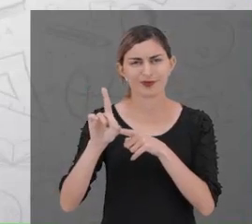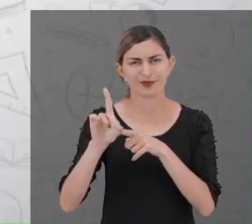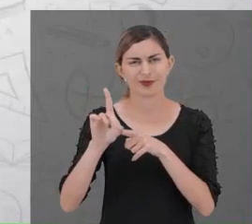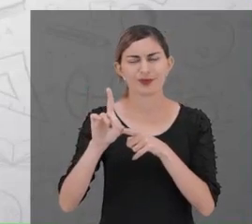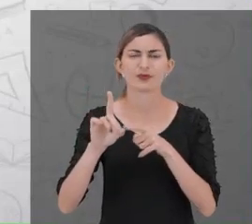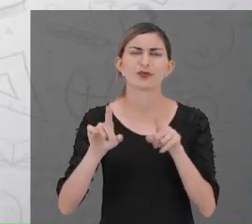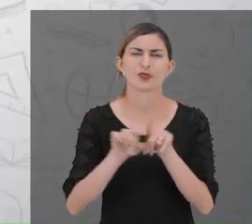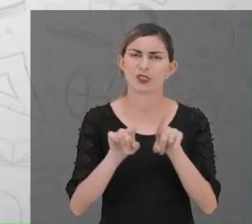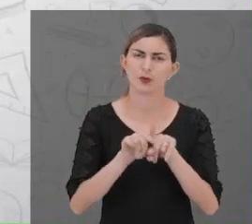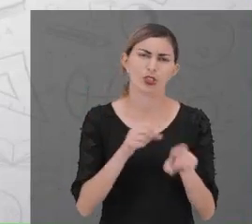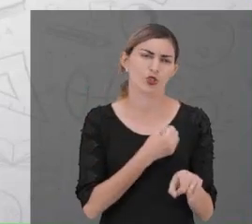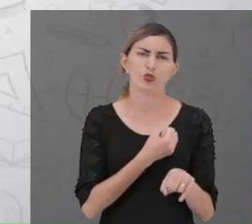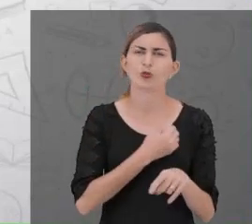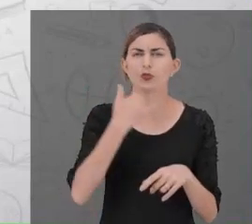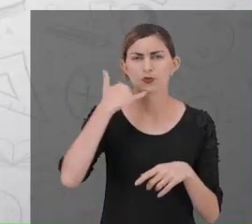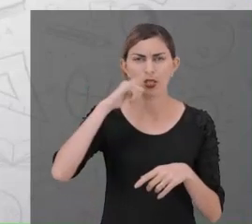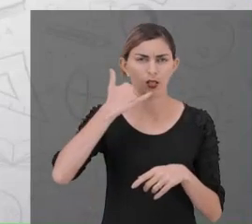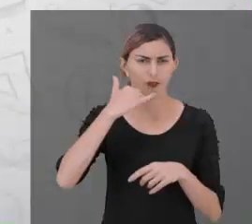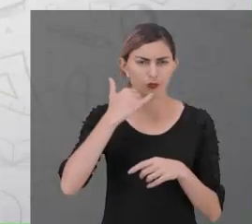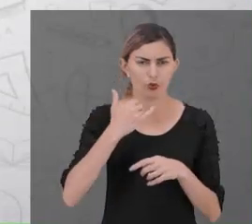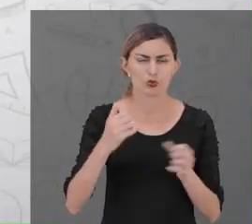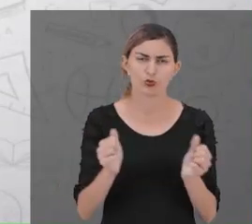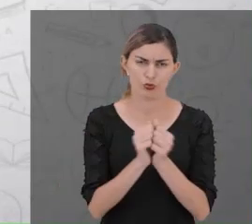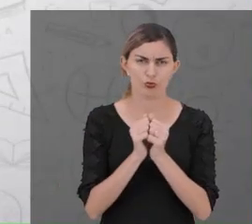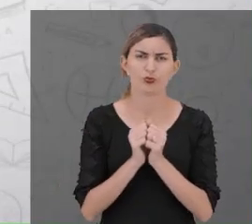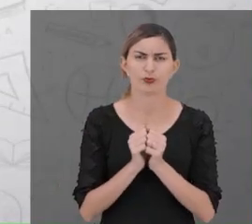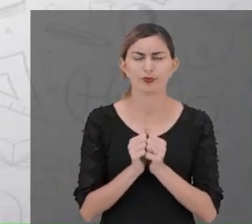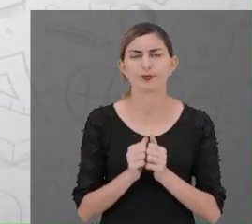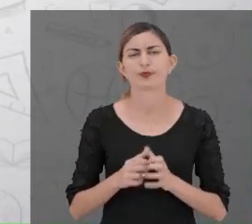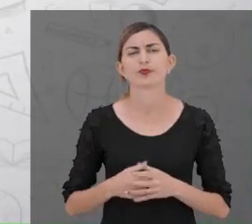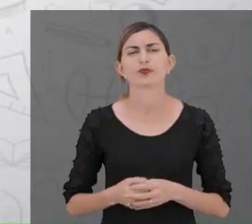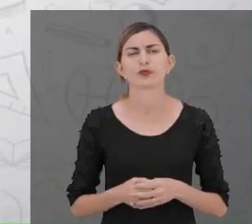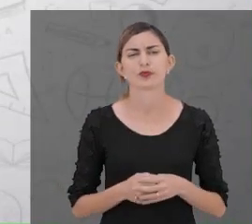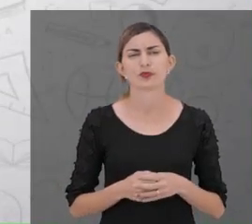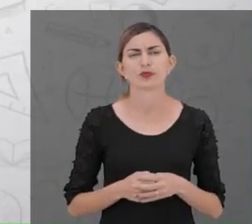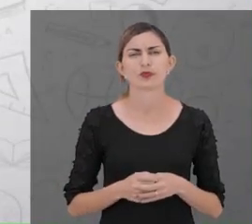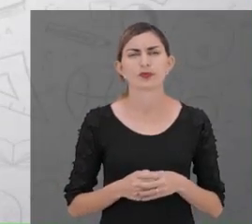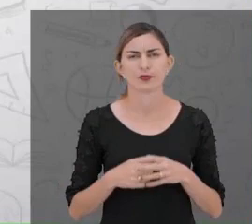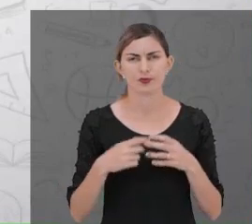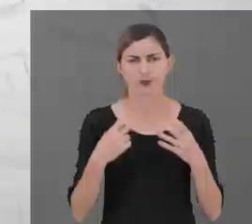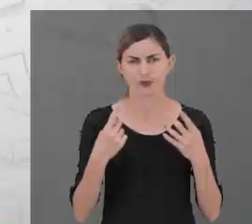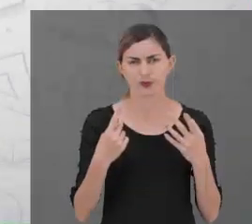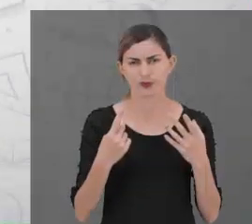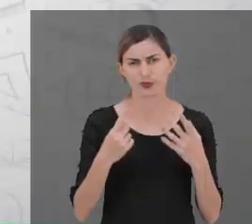DDD e o número de telefone juntos.